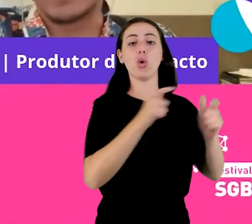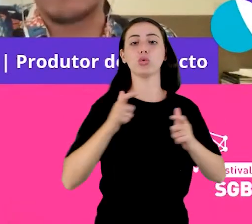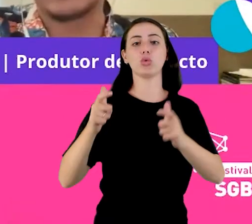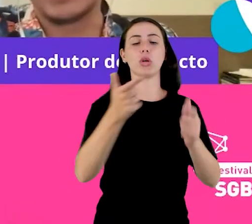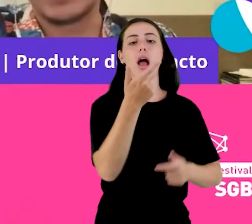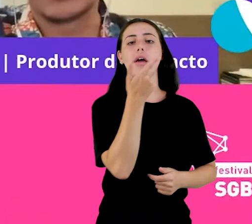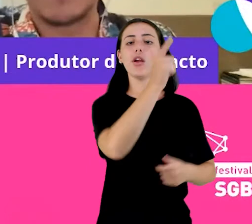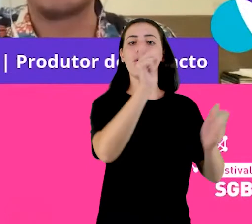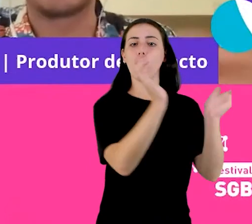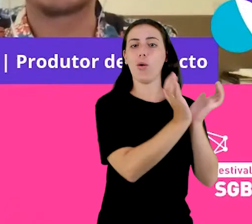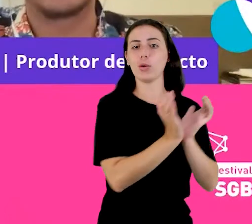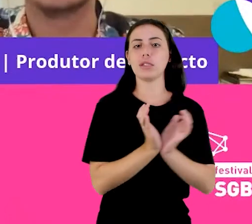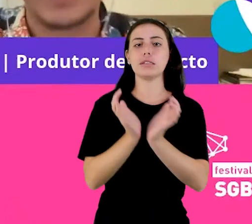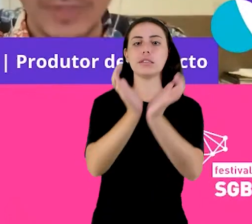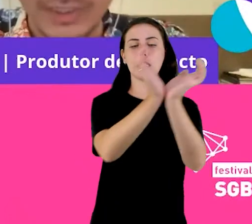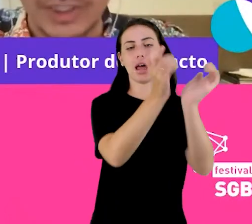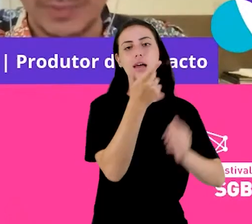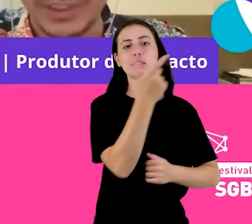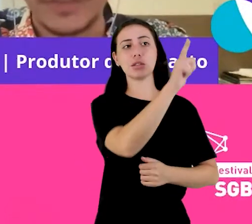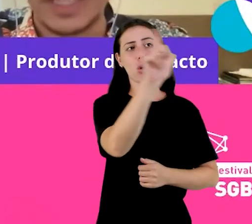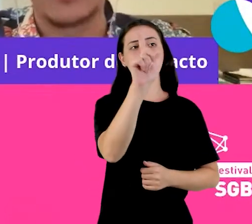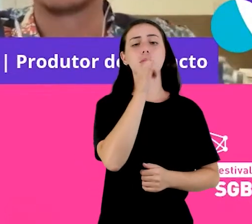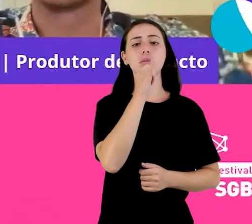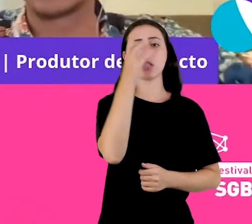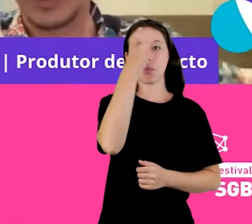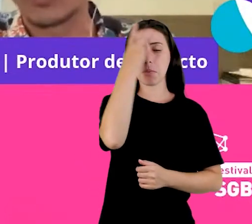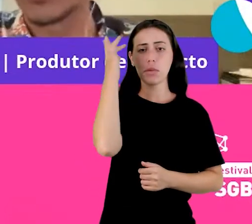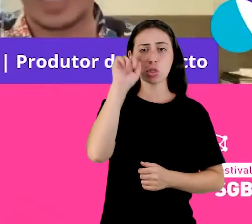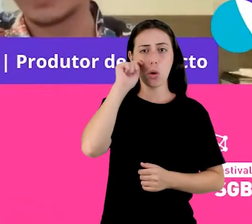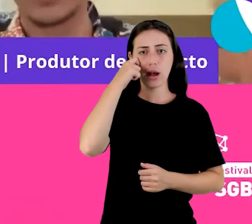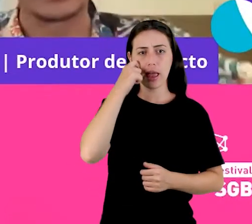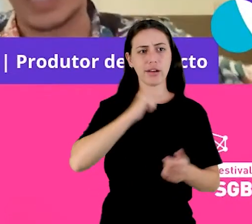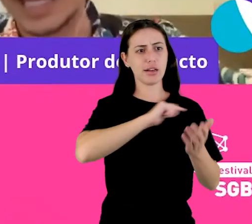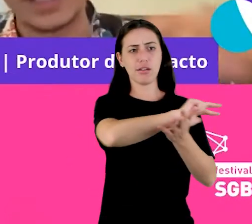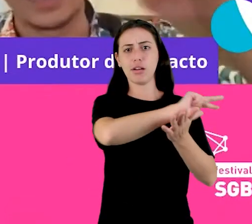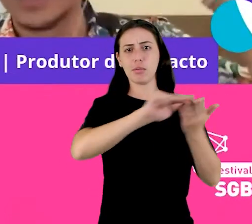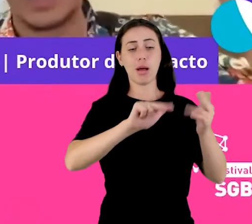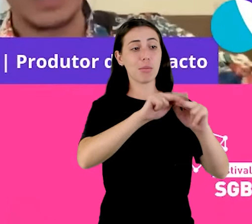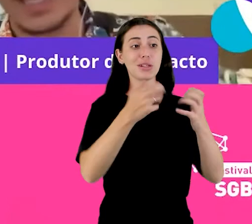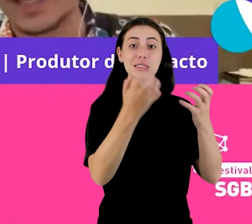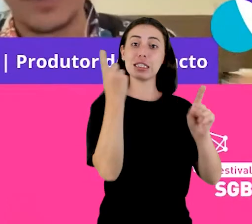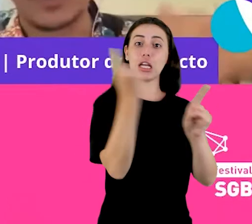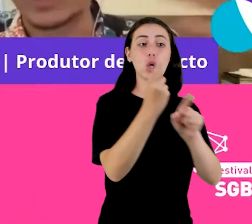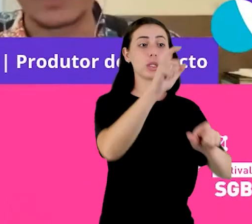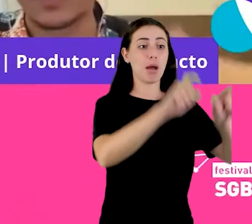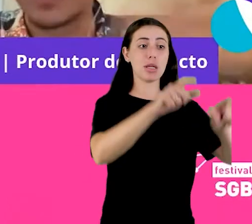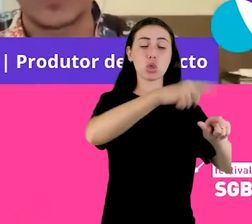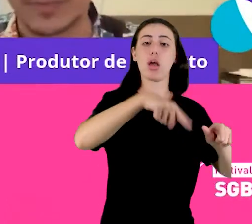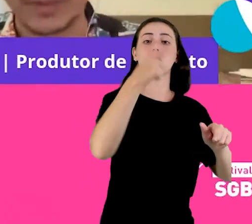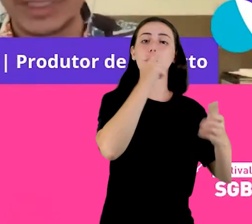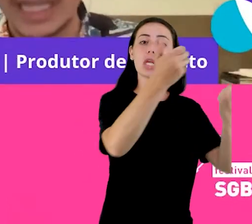mas a partir disso também existem outras histórias positivas em outros lugares, em outras classes, com